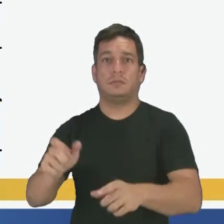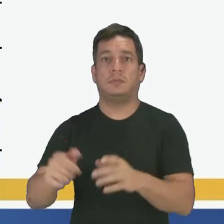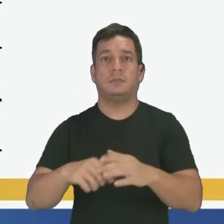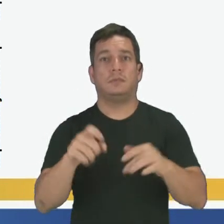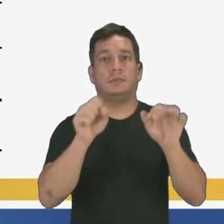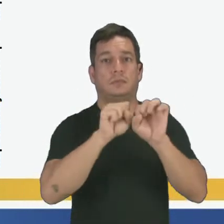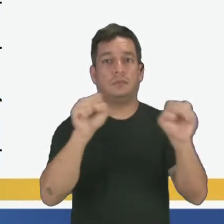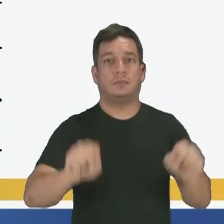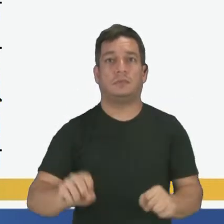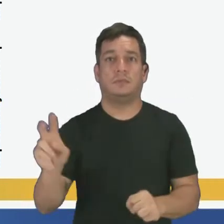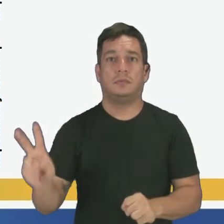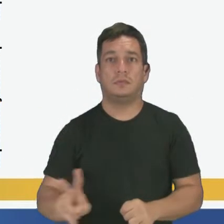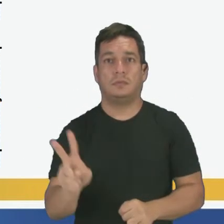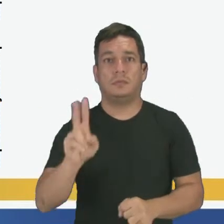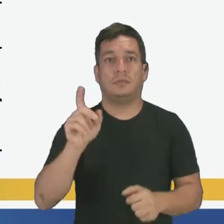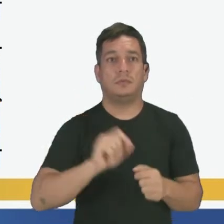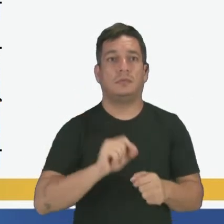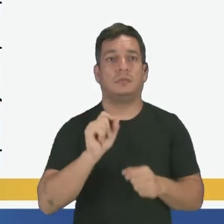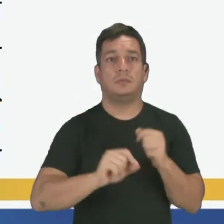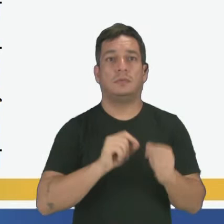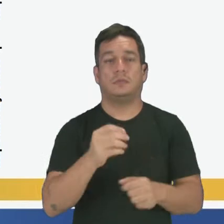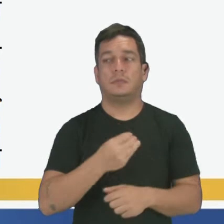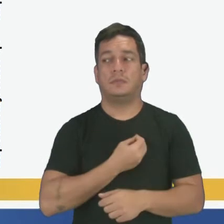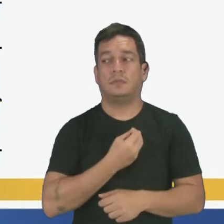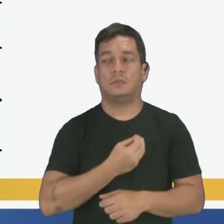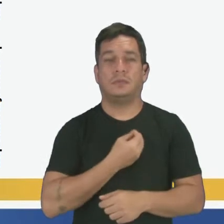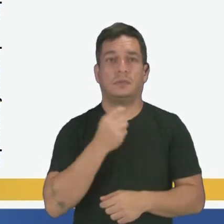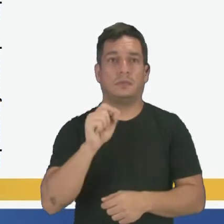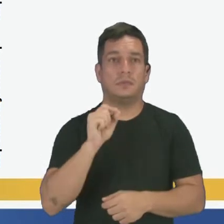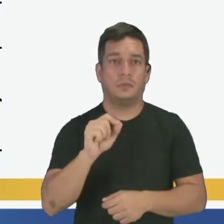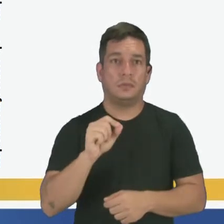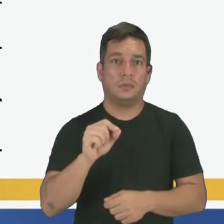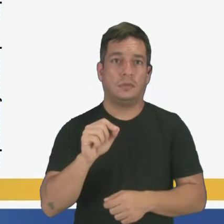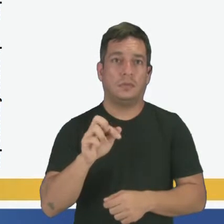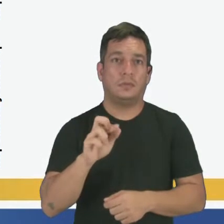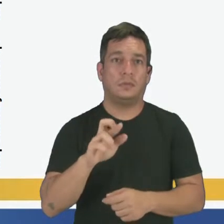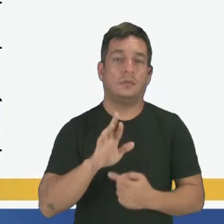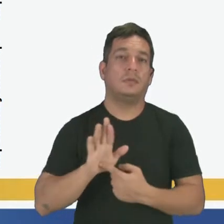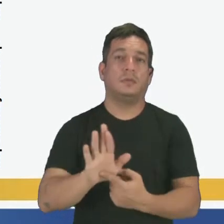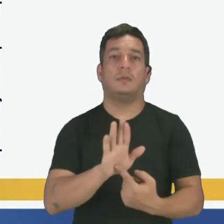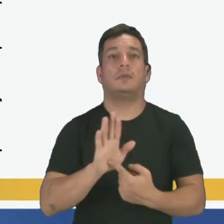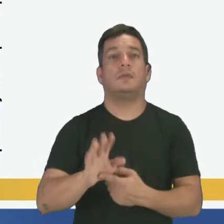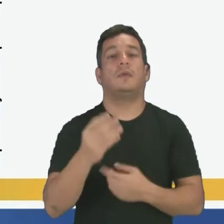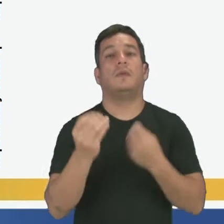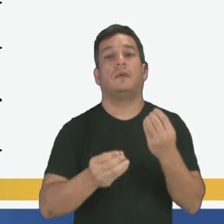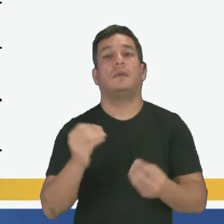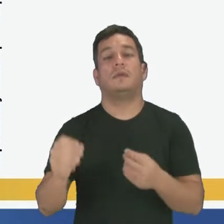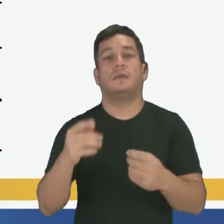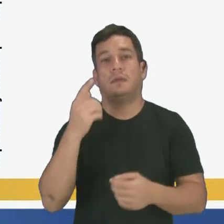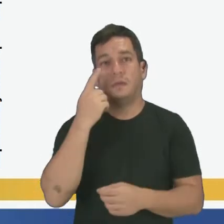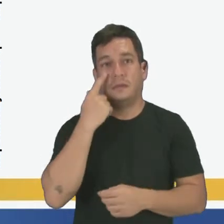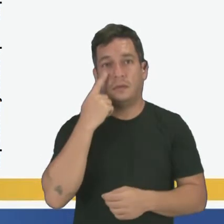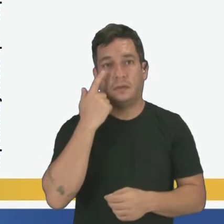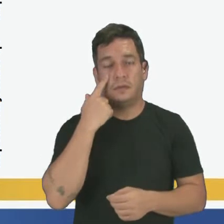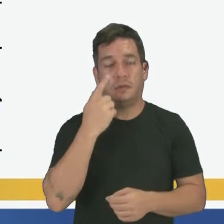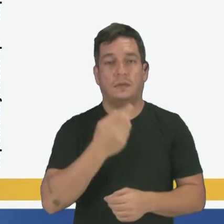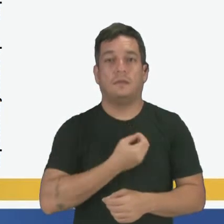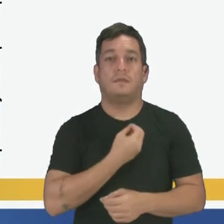de um sistema de valores que faz parte da sua vida, né? Indicando como caminho